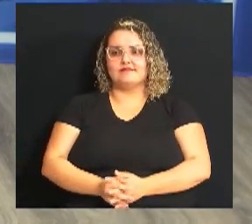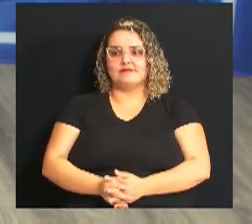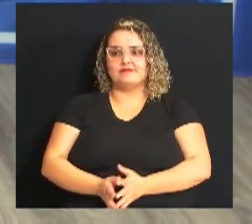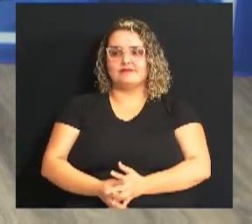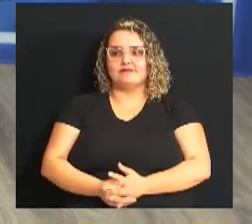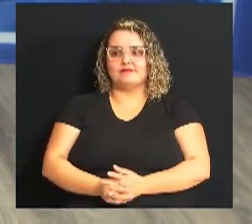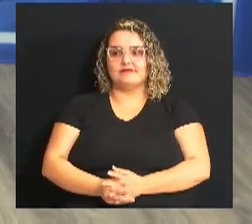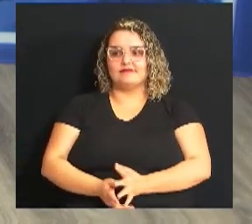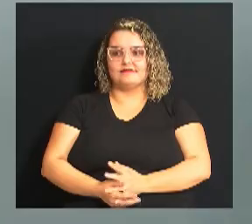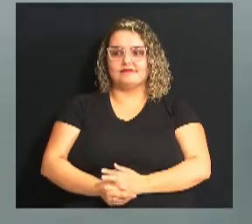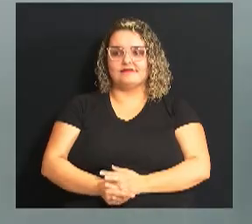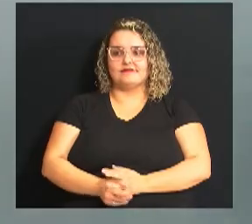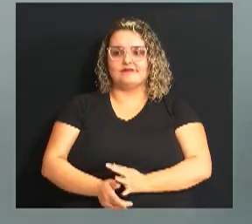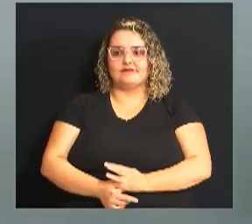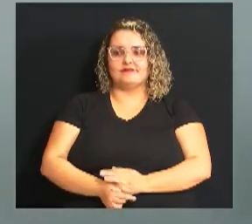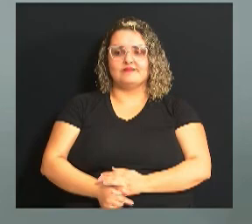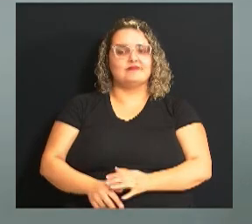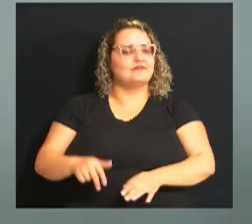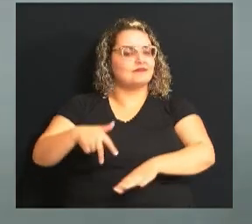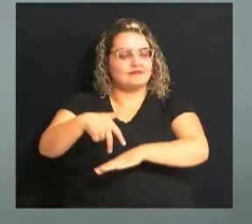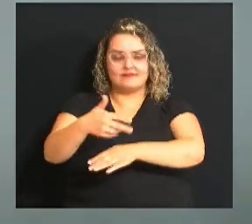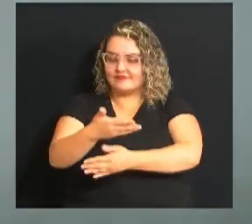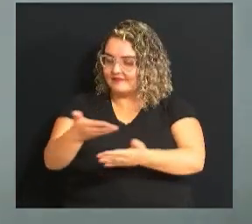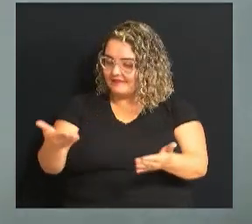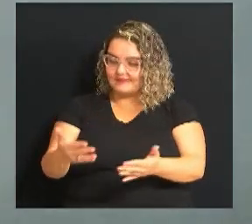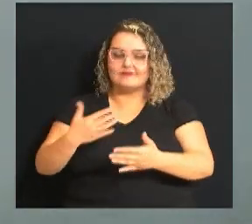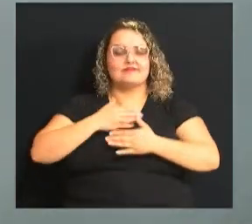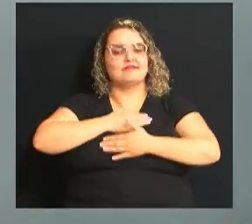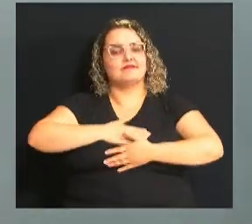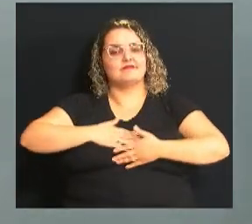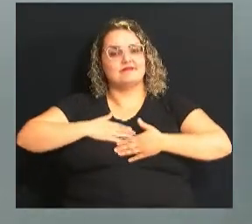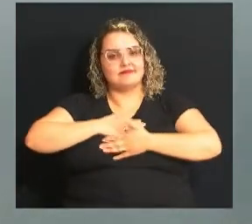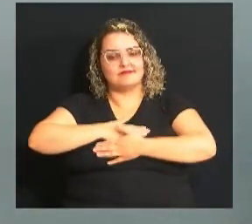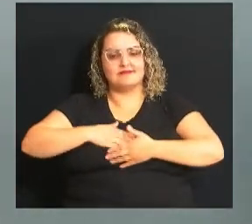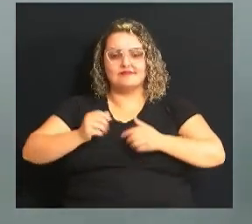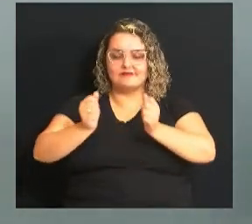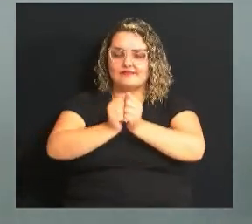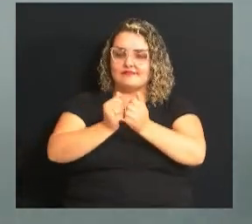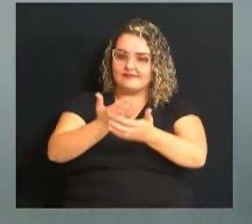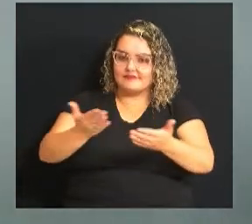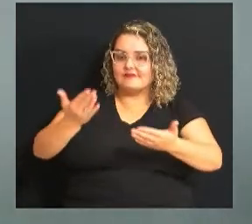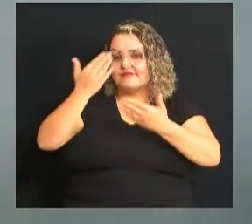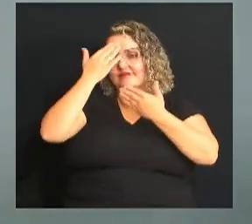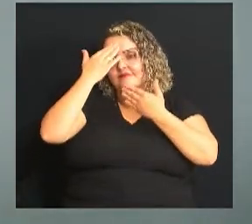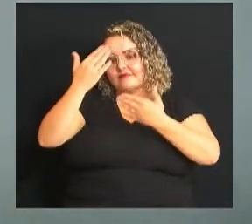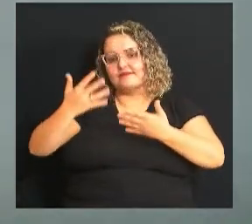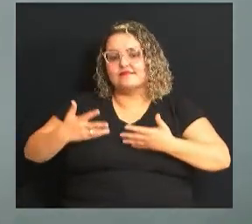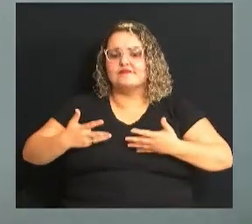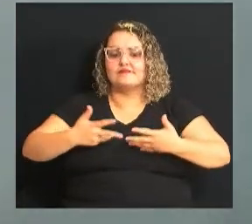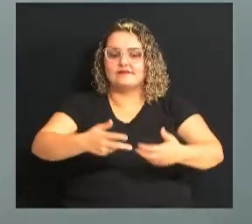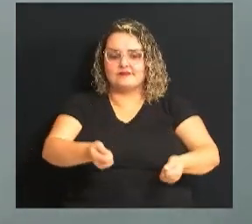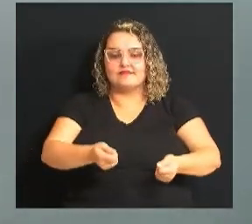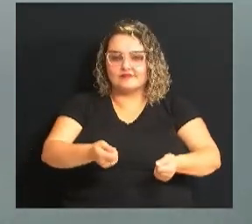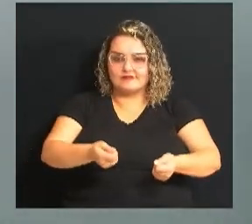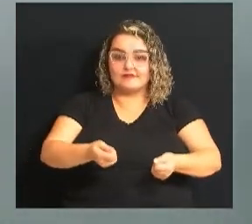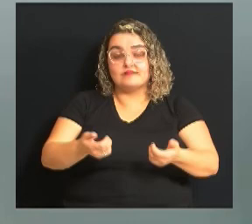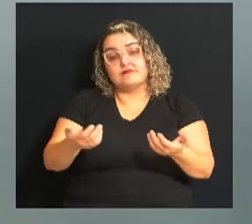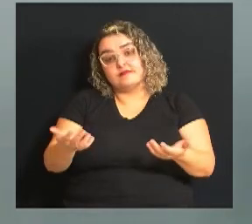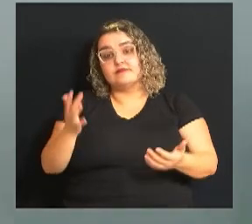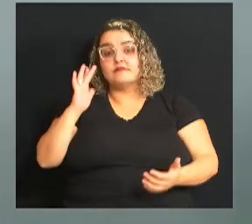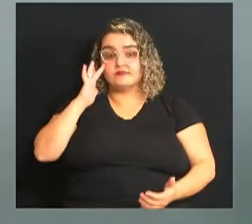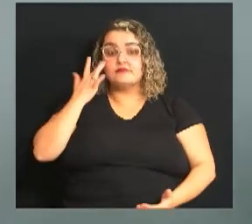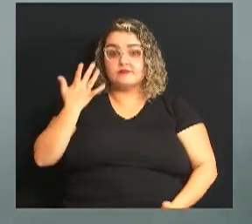Não, sempre à disposição, é sempre um prazer estar com vocês, muito obrigado pelo convite, e eu acho que